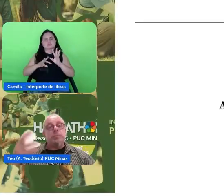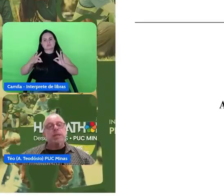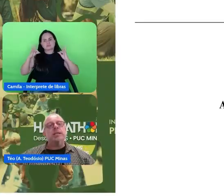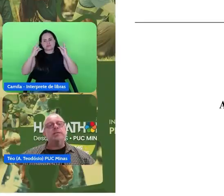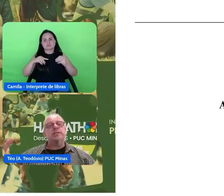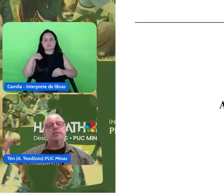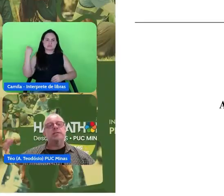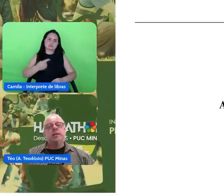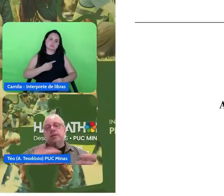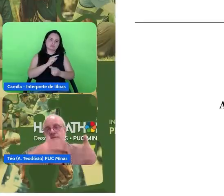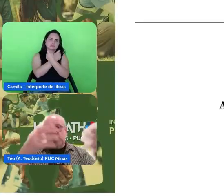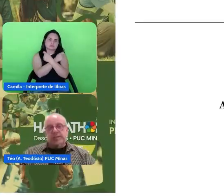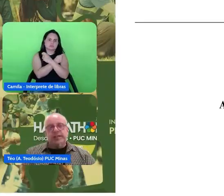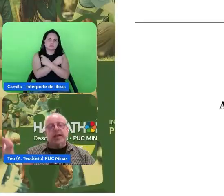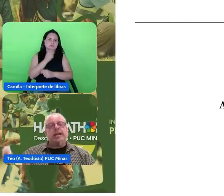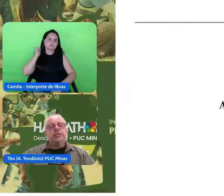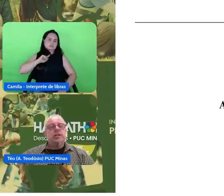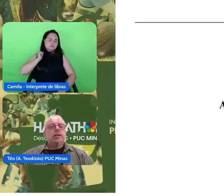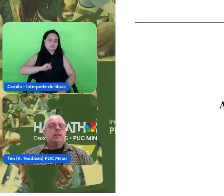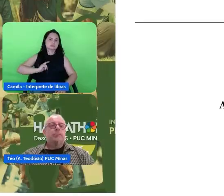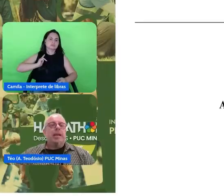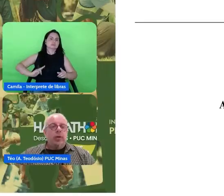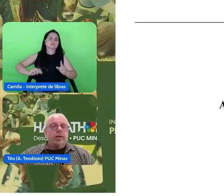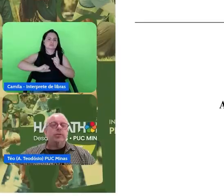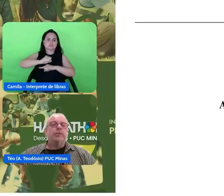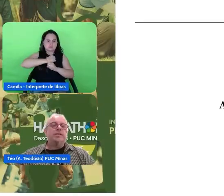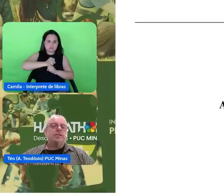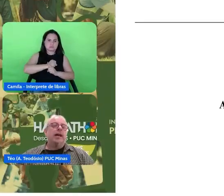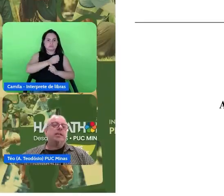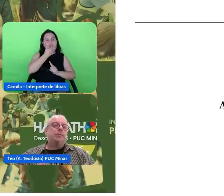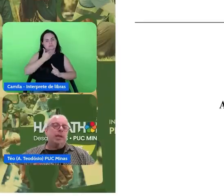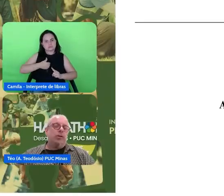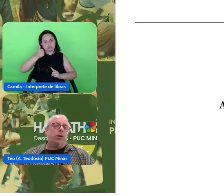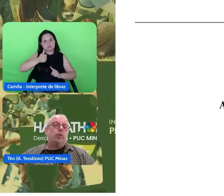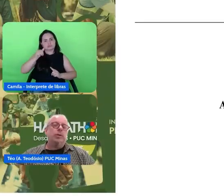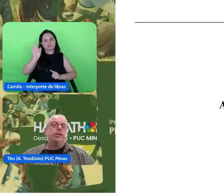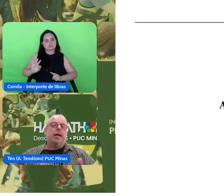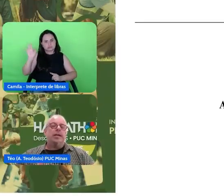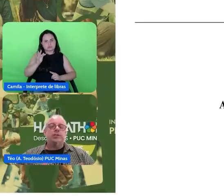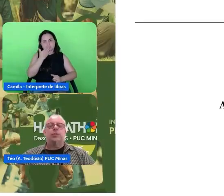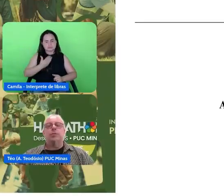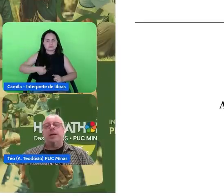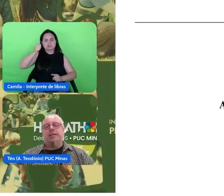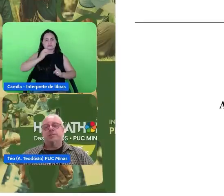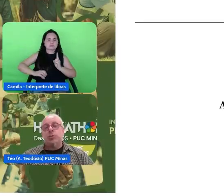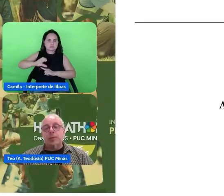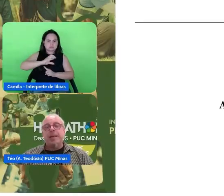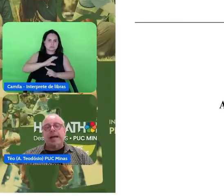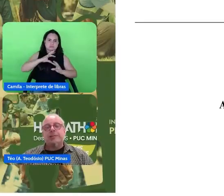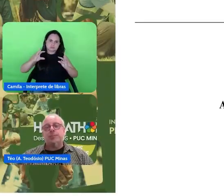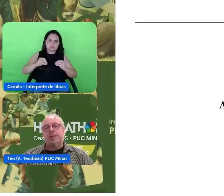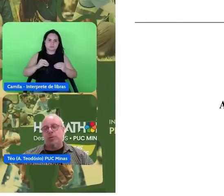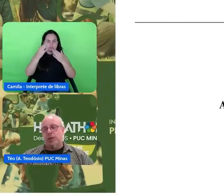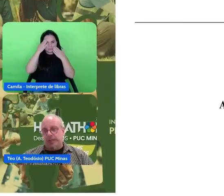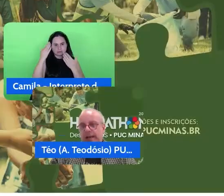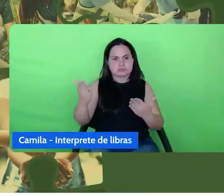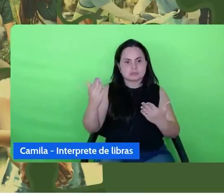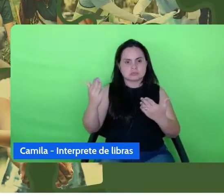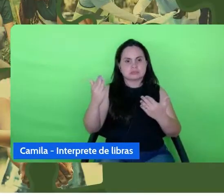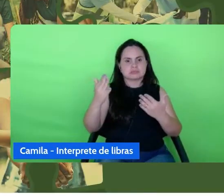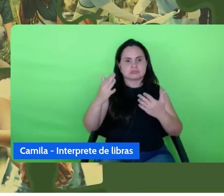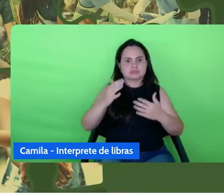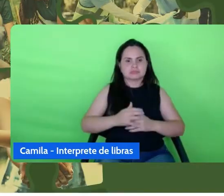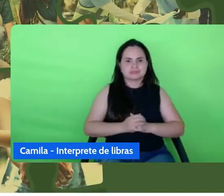nós, PUC Minas, sociedade, melhor universidade, melhor comunidade e tudo mais. Muito obrigado, pessoal,